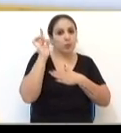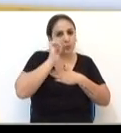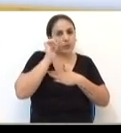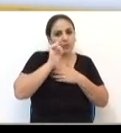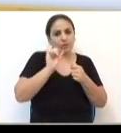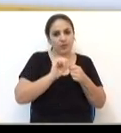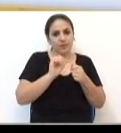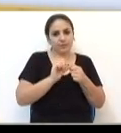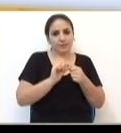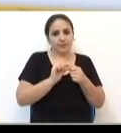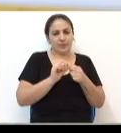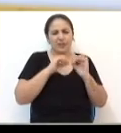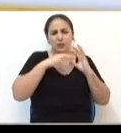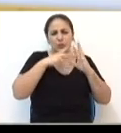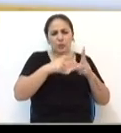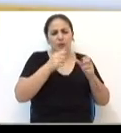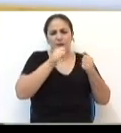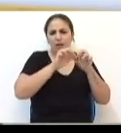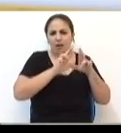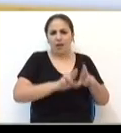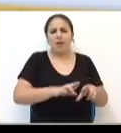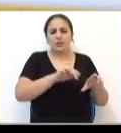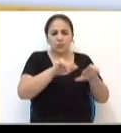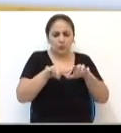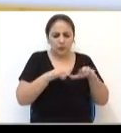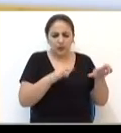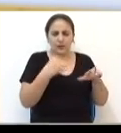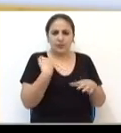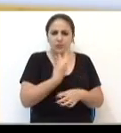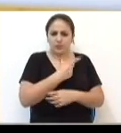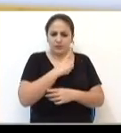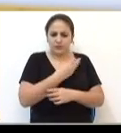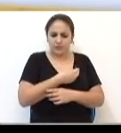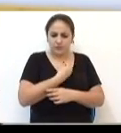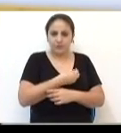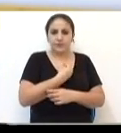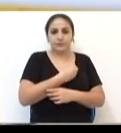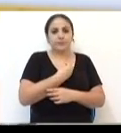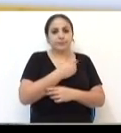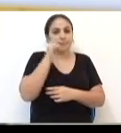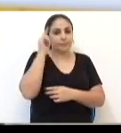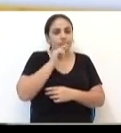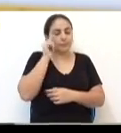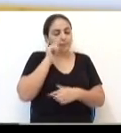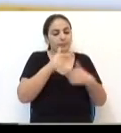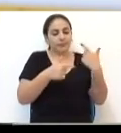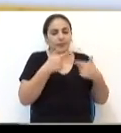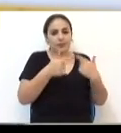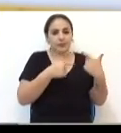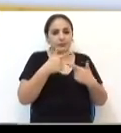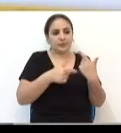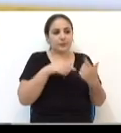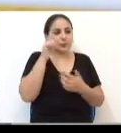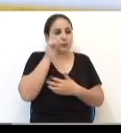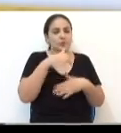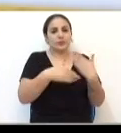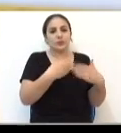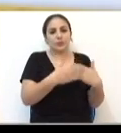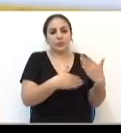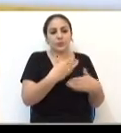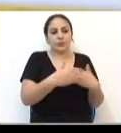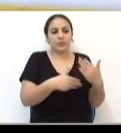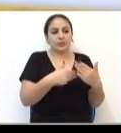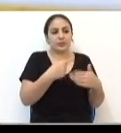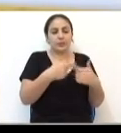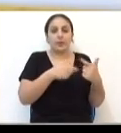prometendo. Porque em todos os setores e lugares que passei e que consegui trabalhar, consegui